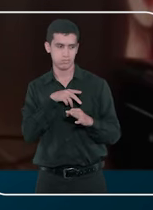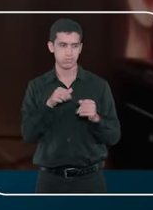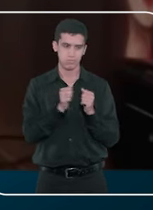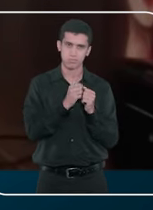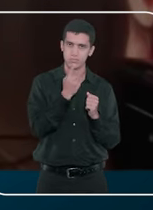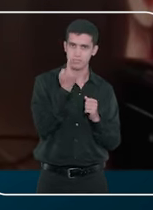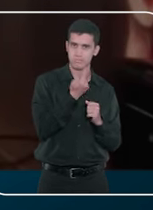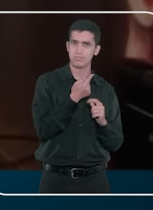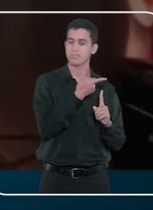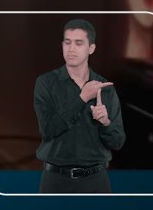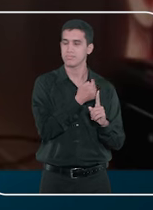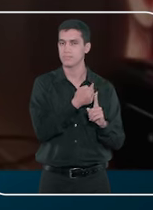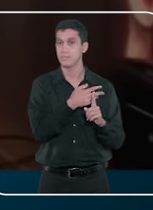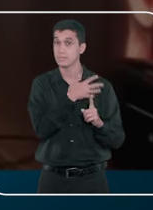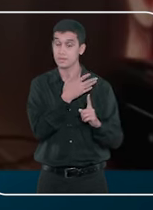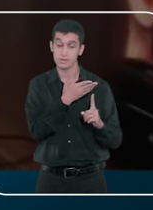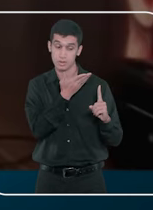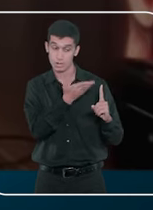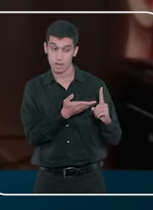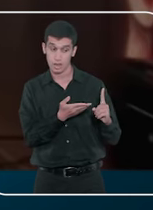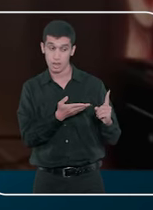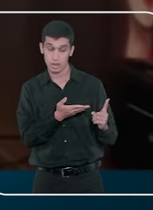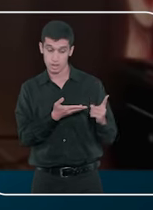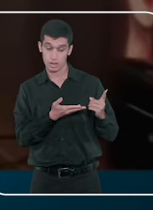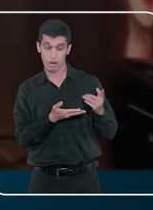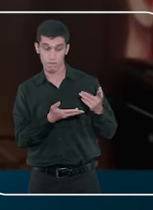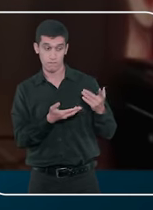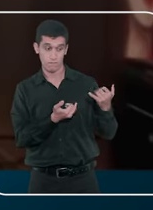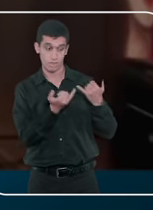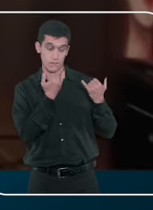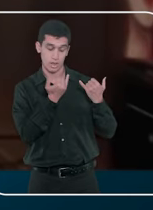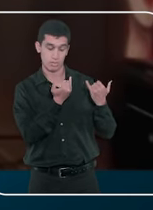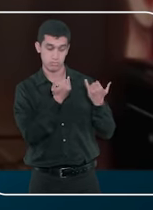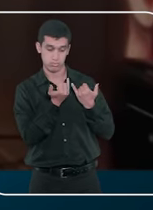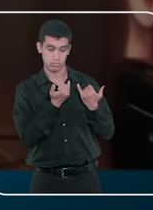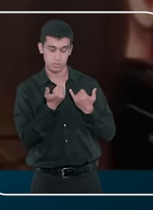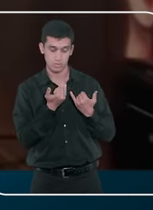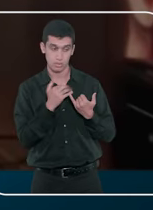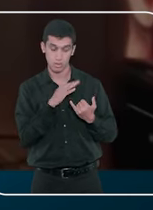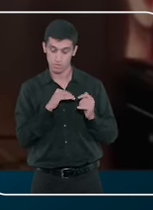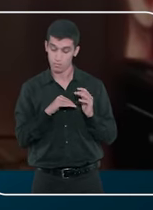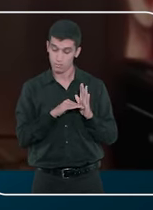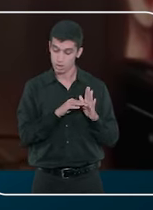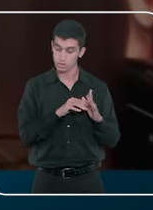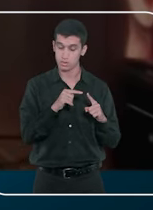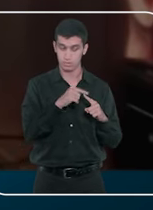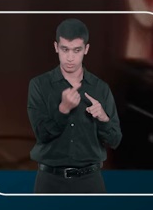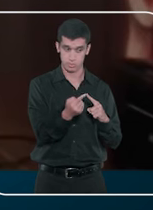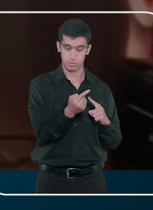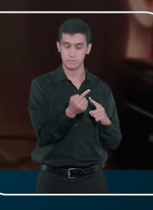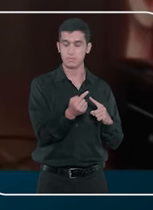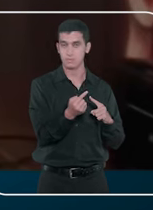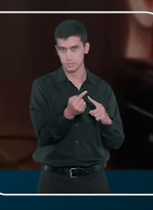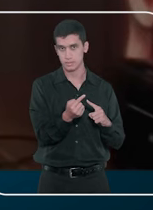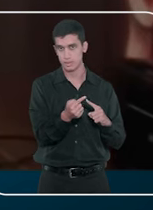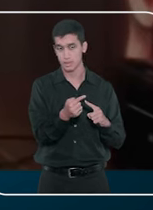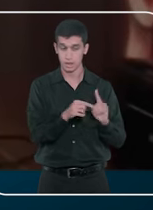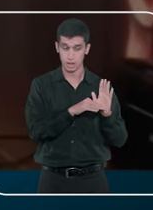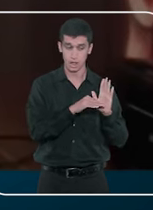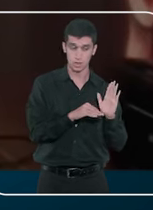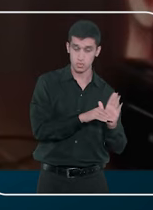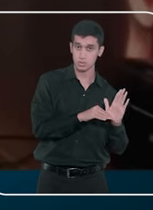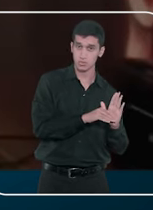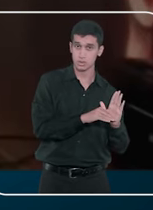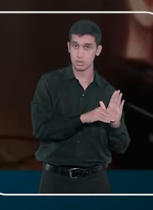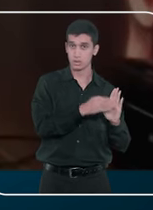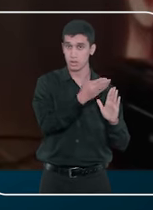vai colaborar com a persecução penal e que será premiado por isso. Este prêmio